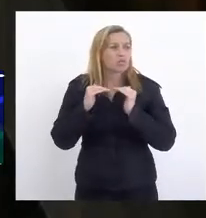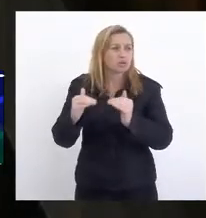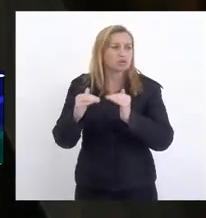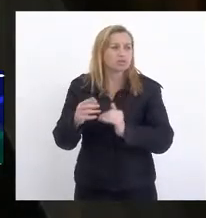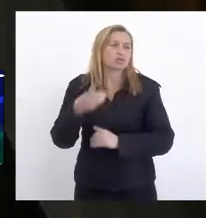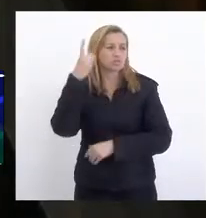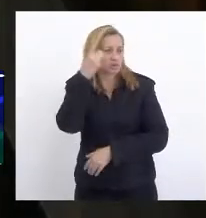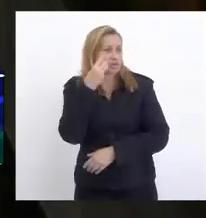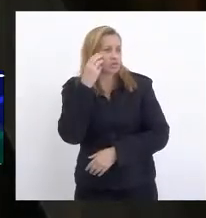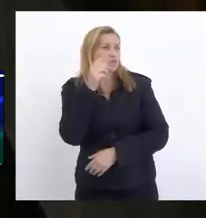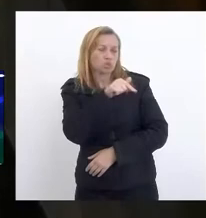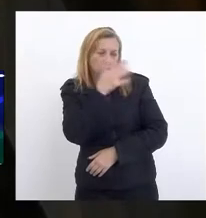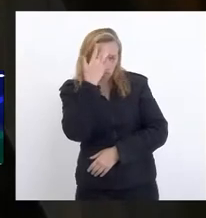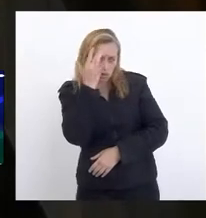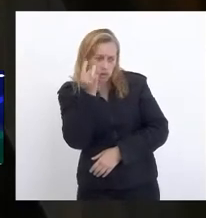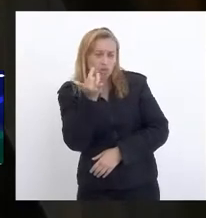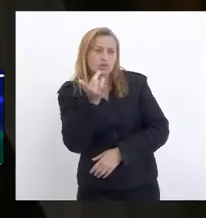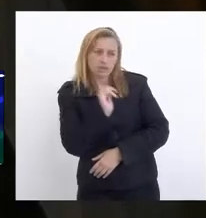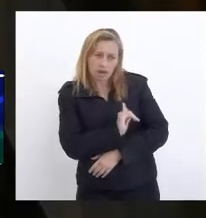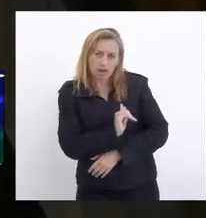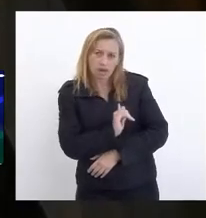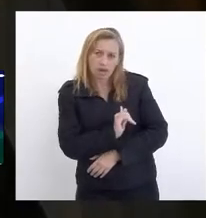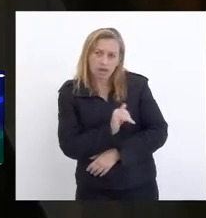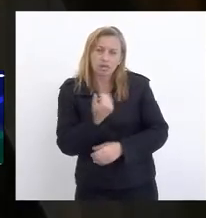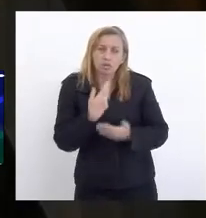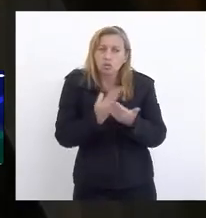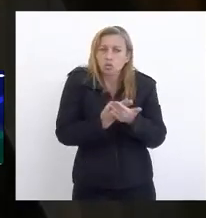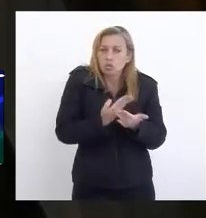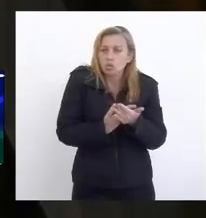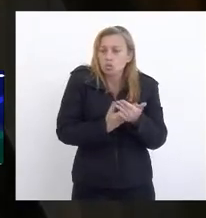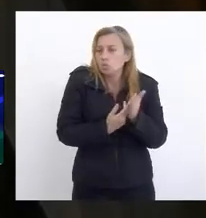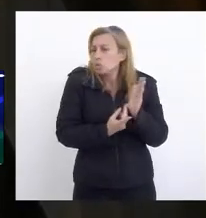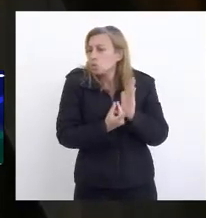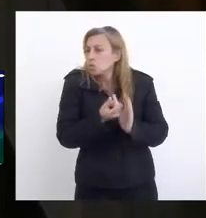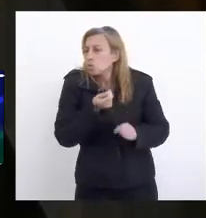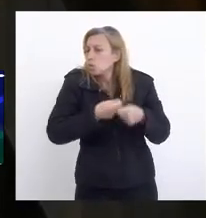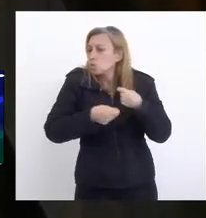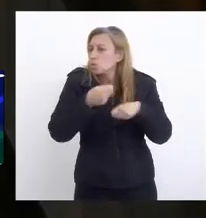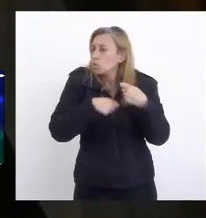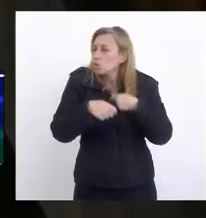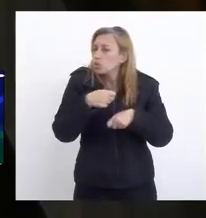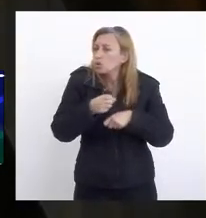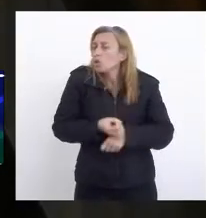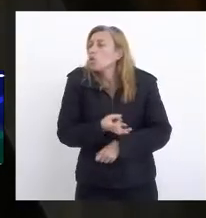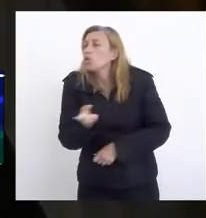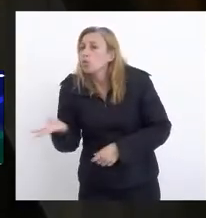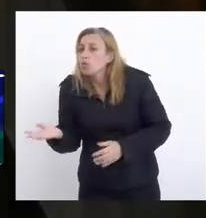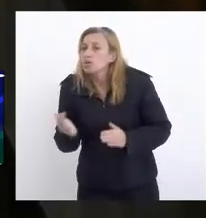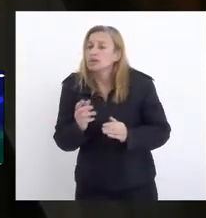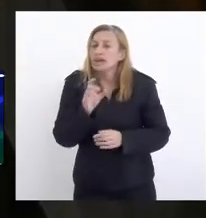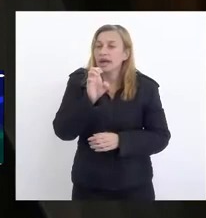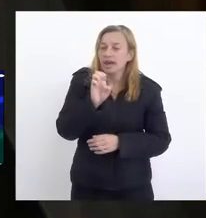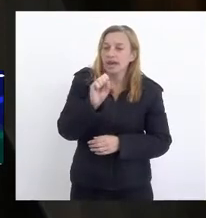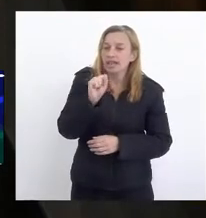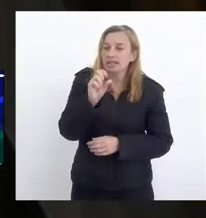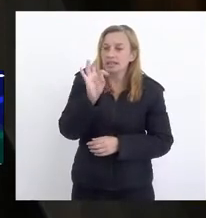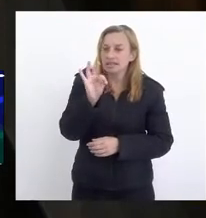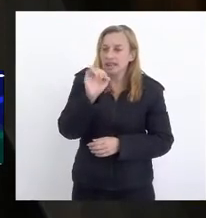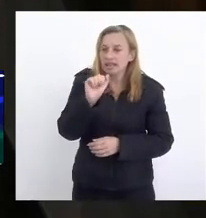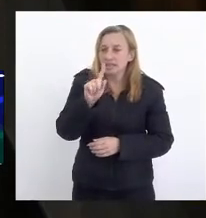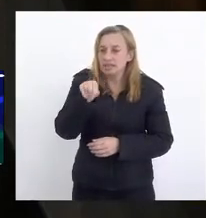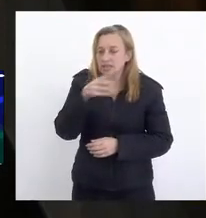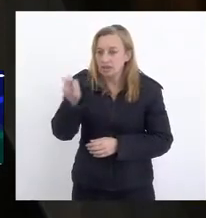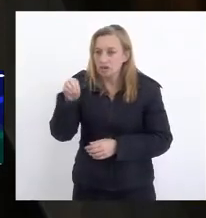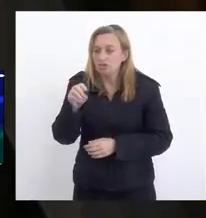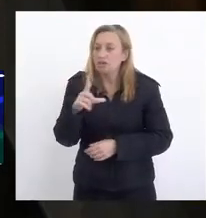sabe disso? Precisa primeiro um estudo de viabilidade econômica. Quantas estações vão ter?